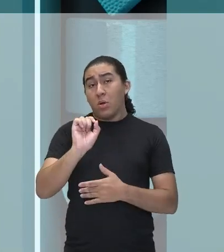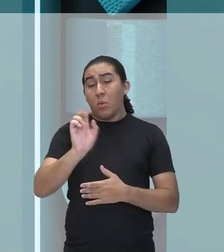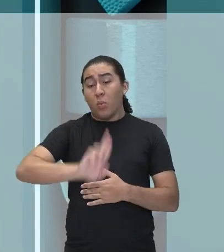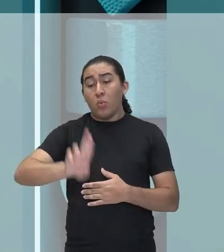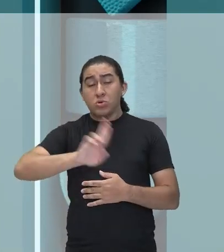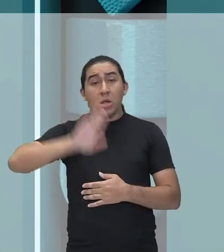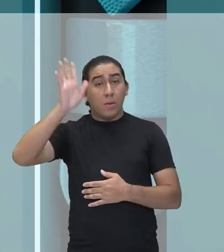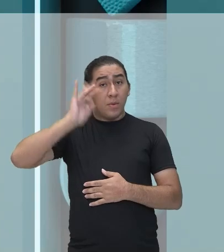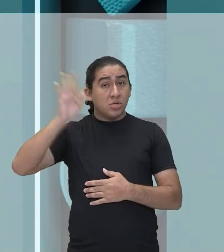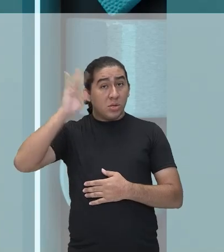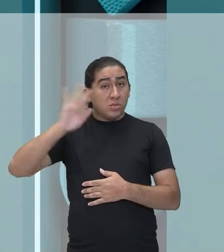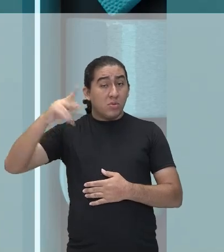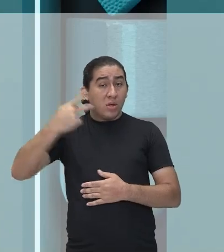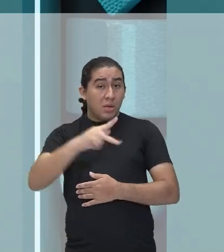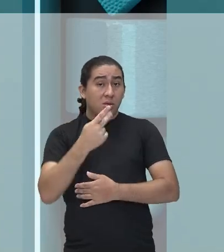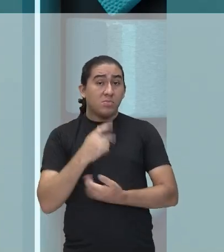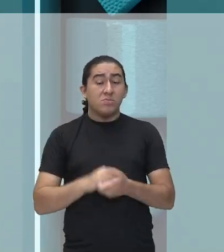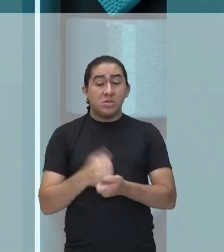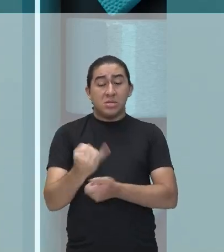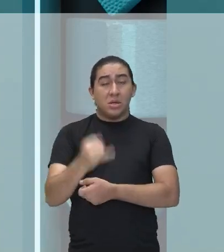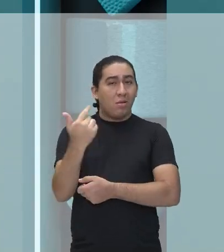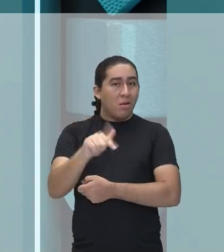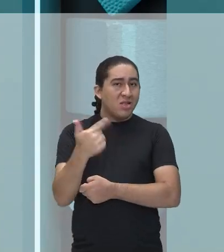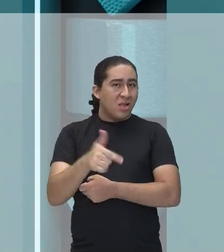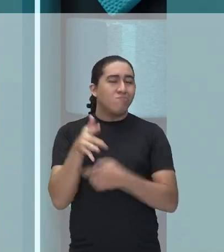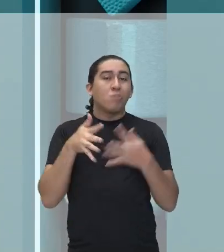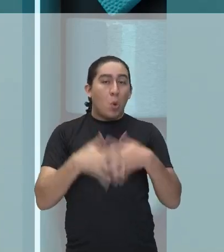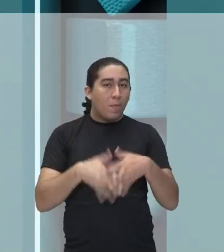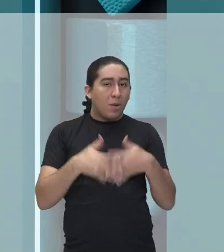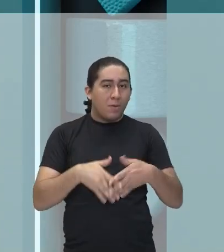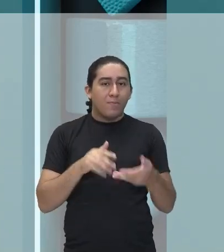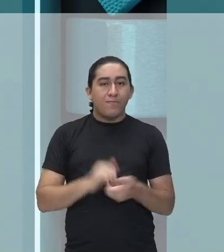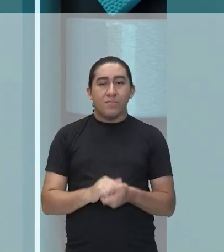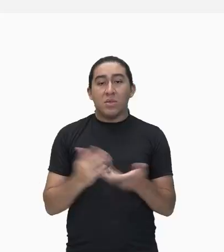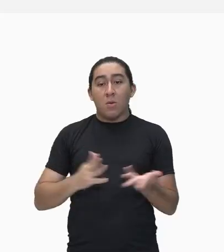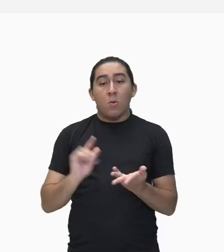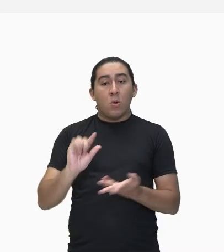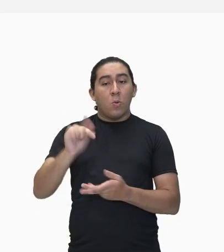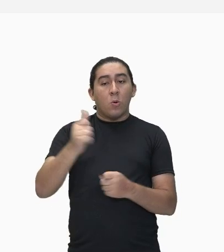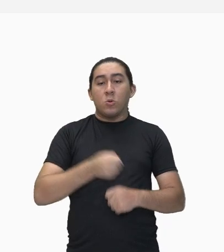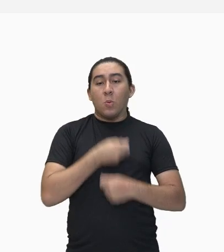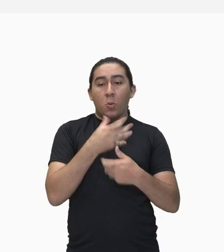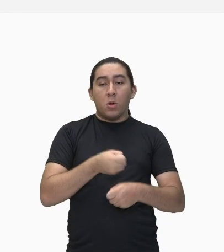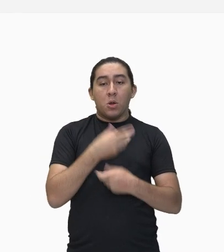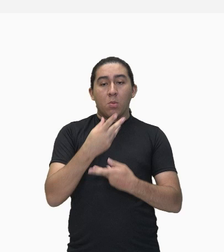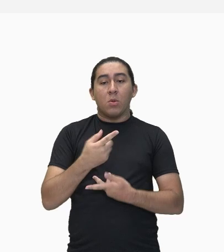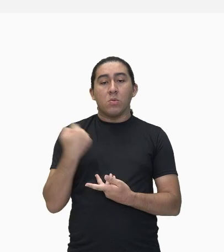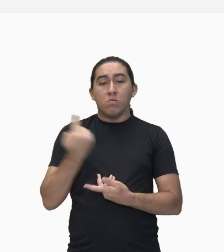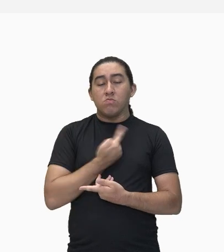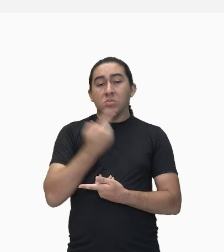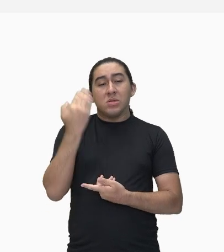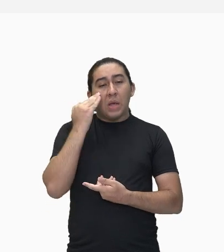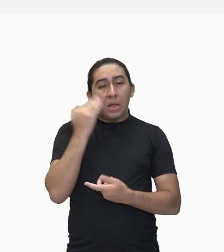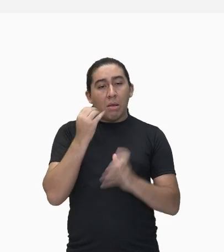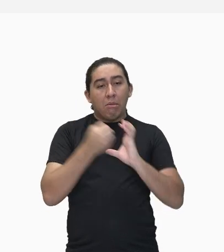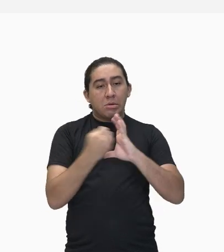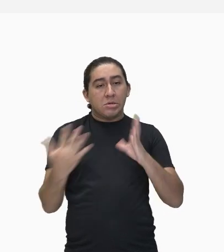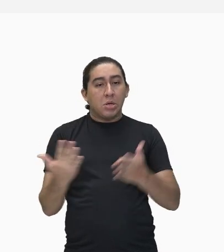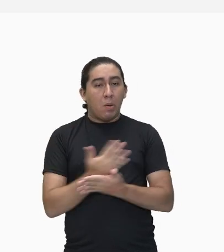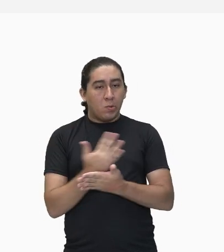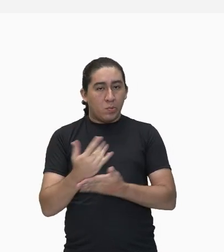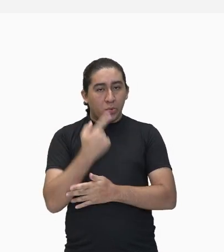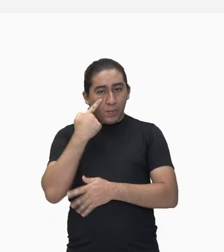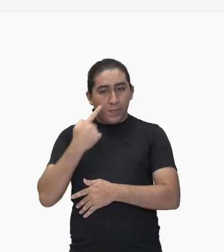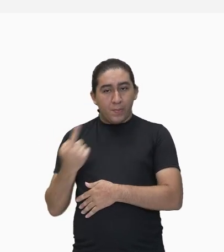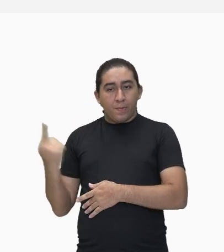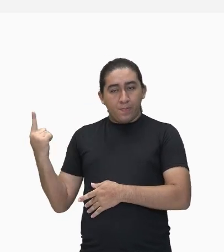né? Então, sem isso, ficaria complicado. Então, vamos para mais um poema para a gente identificar algumas características.